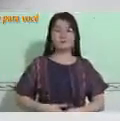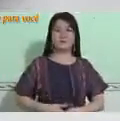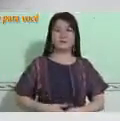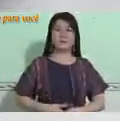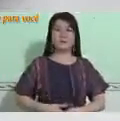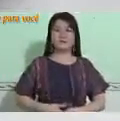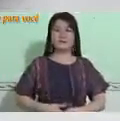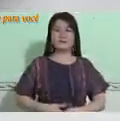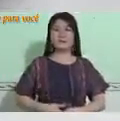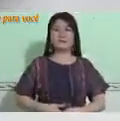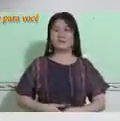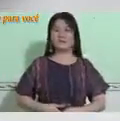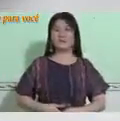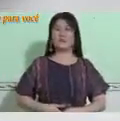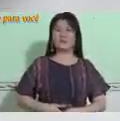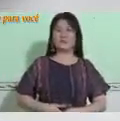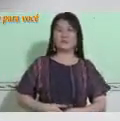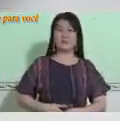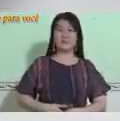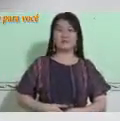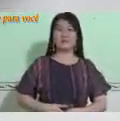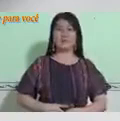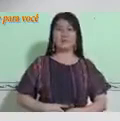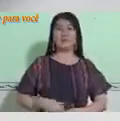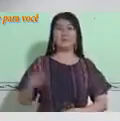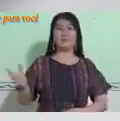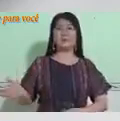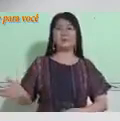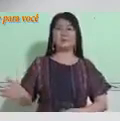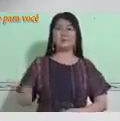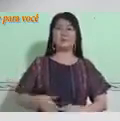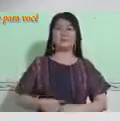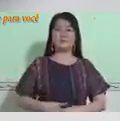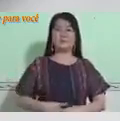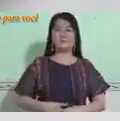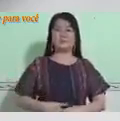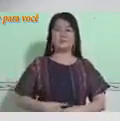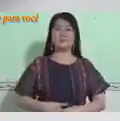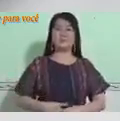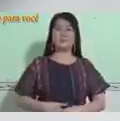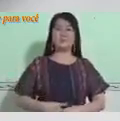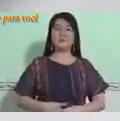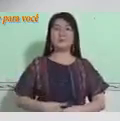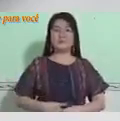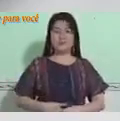sendo que os remédios para dormir, como Rivotril e Xanax, geralmente são os mais